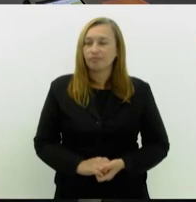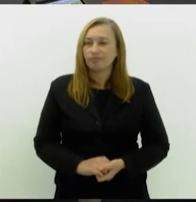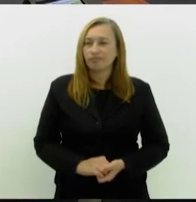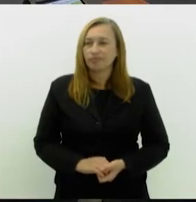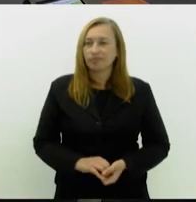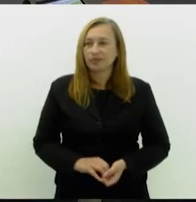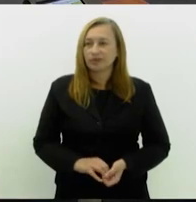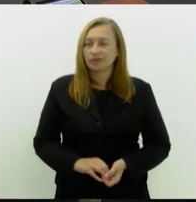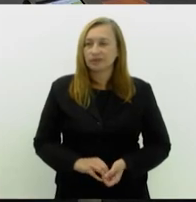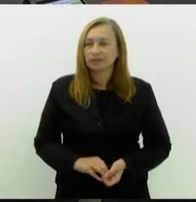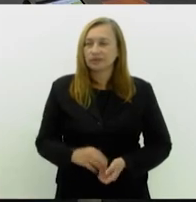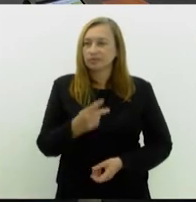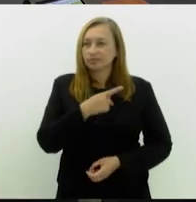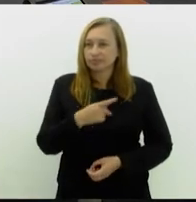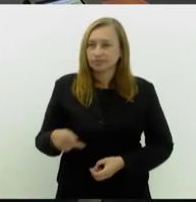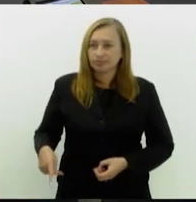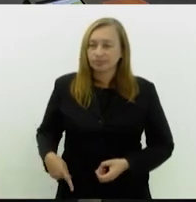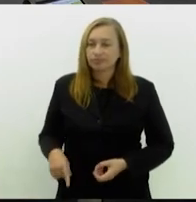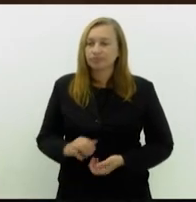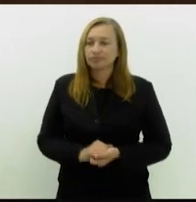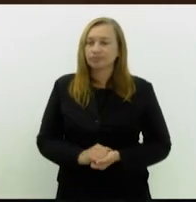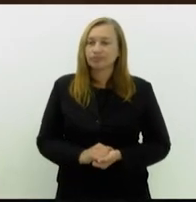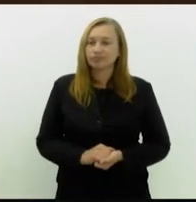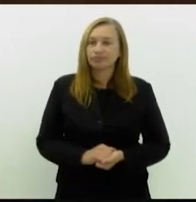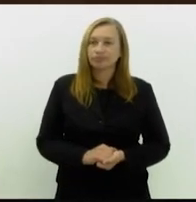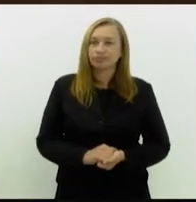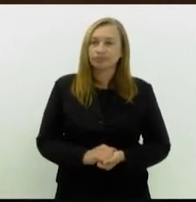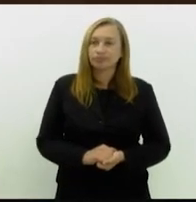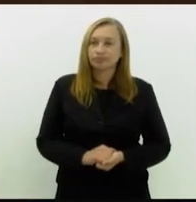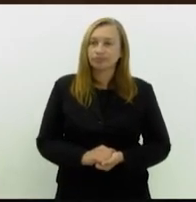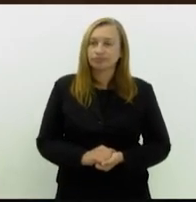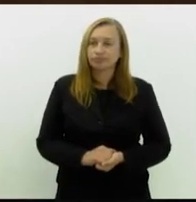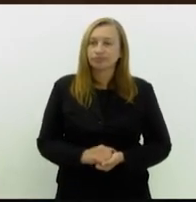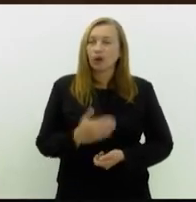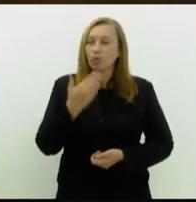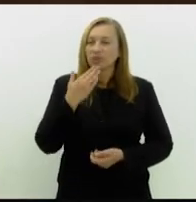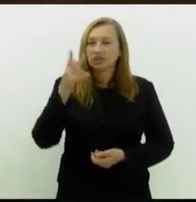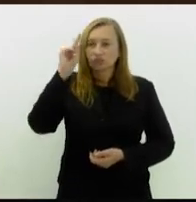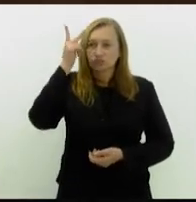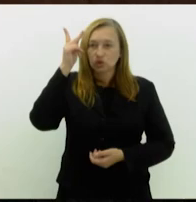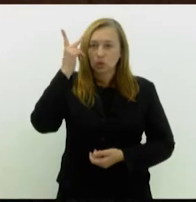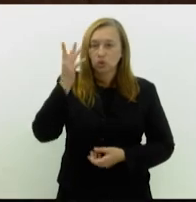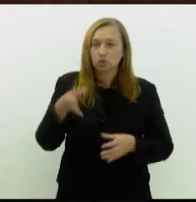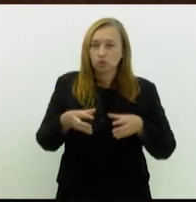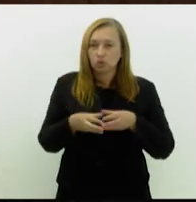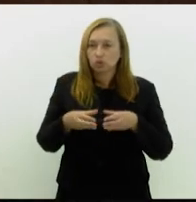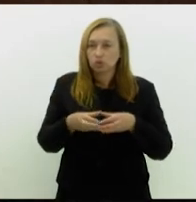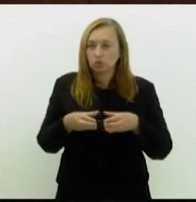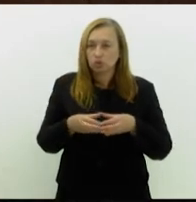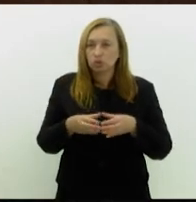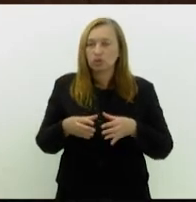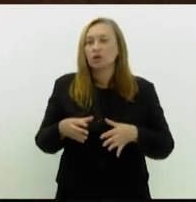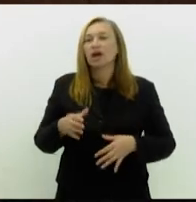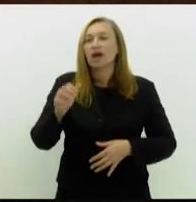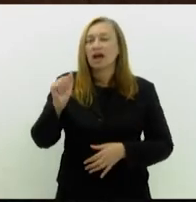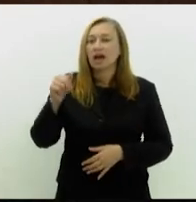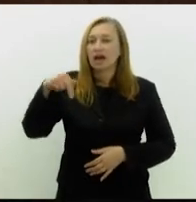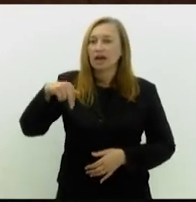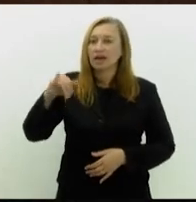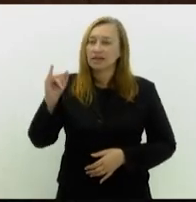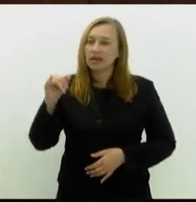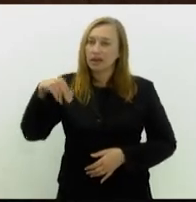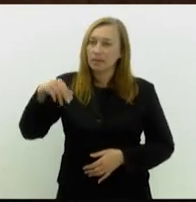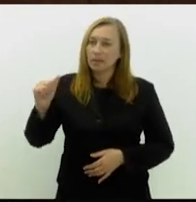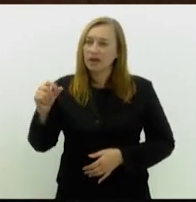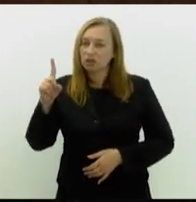Josimar presidenta essa é uma reivindicação histórica da categoria os animadores culturais que